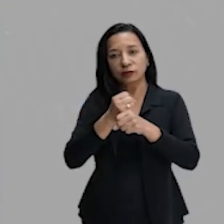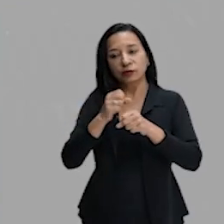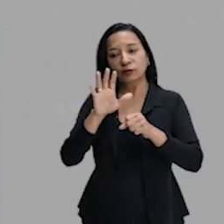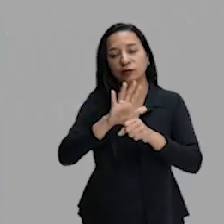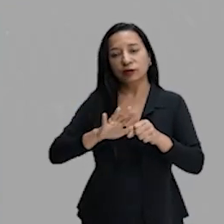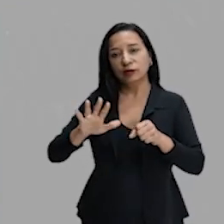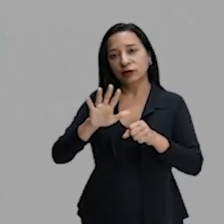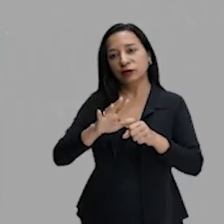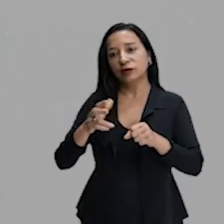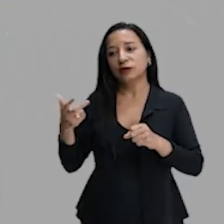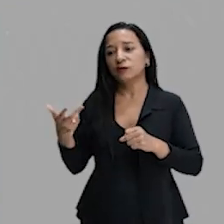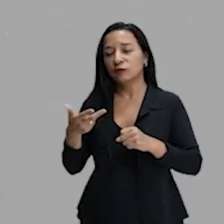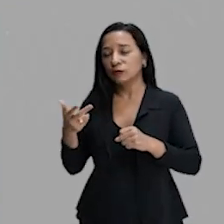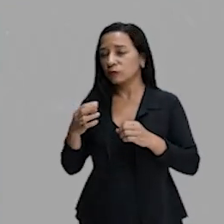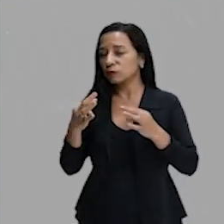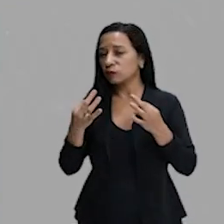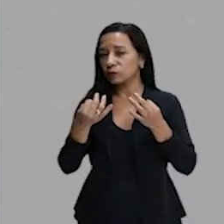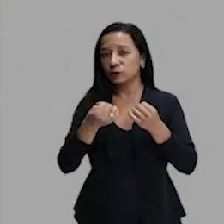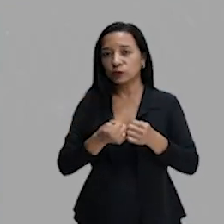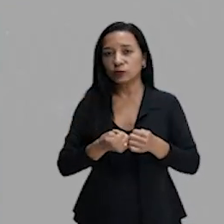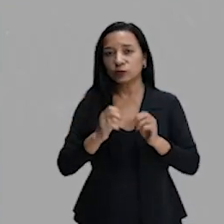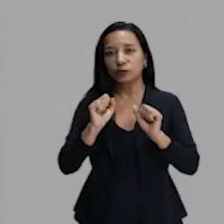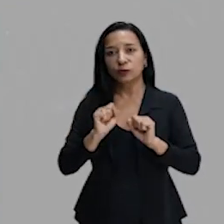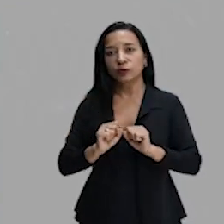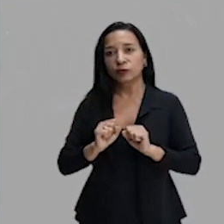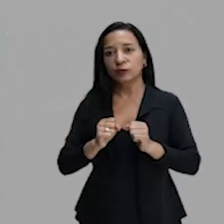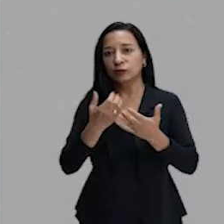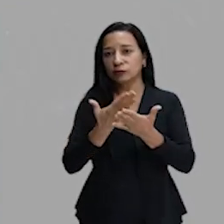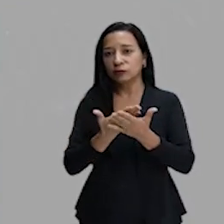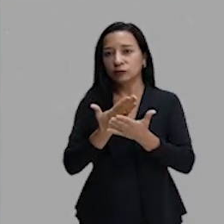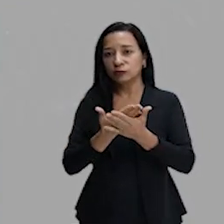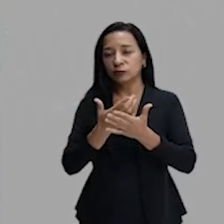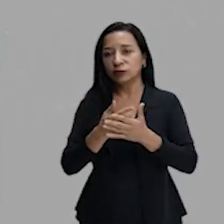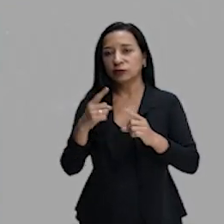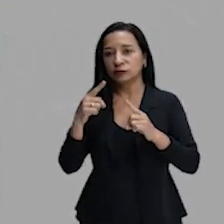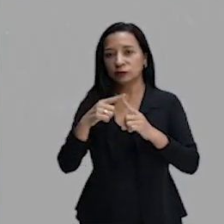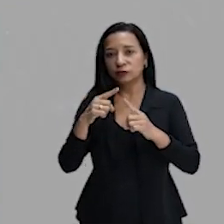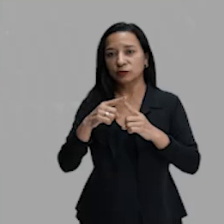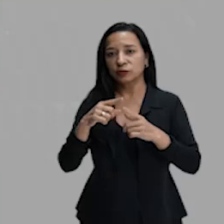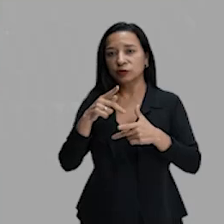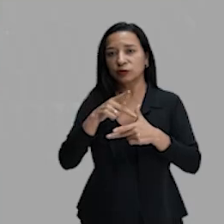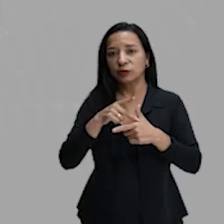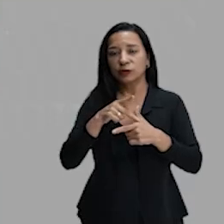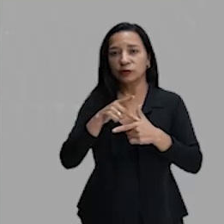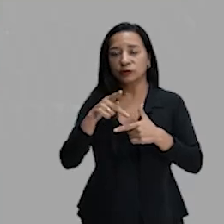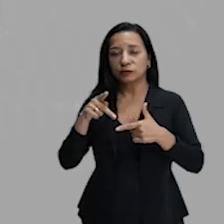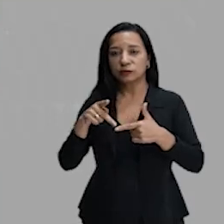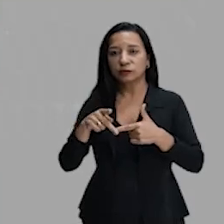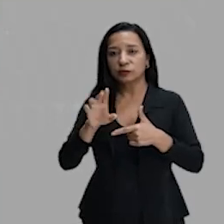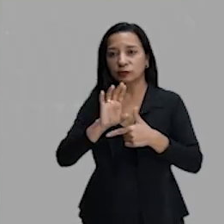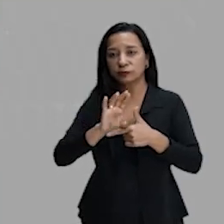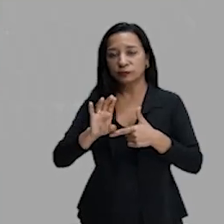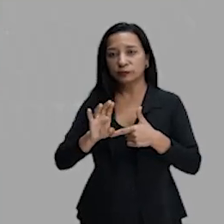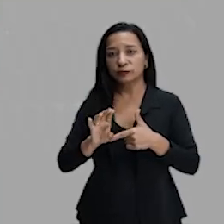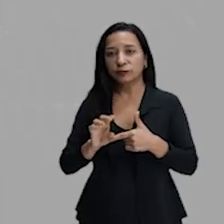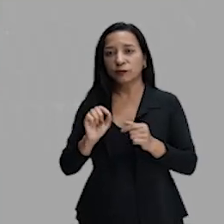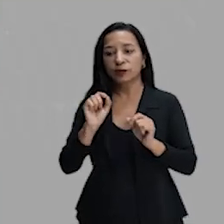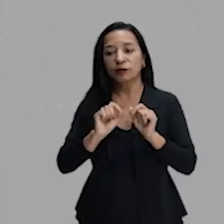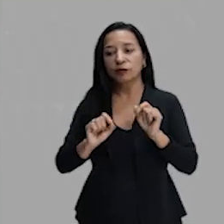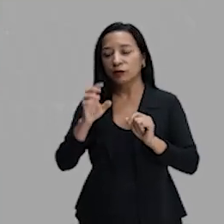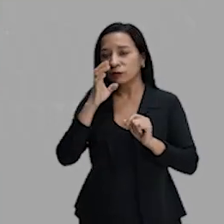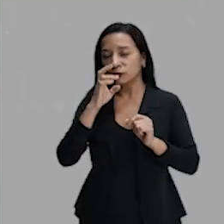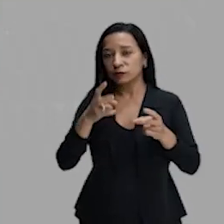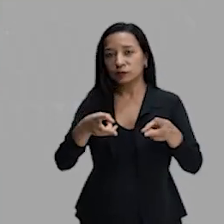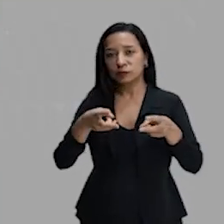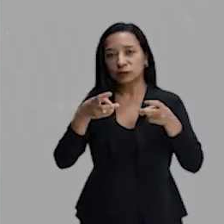calcular tudo que se pode ser visto em um tipo de prisma dessa natureza tá para quem ainda não assistiu a aula teórica